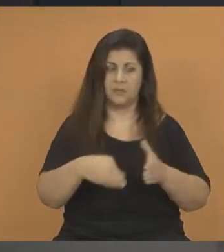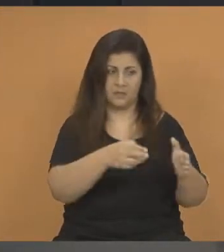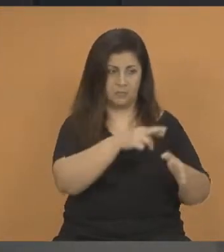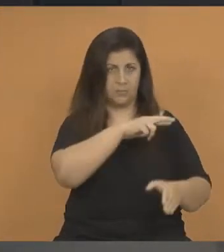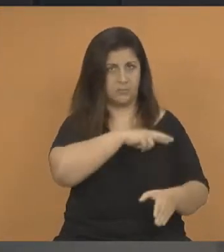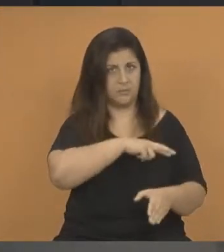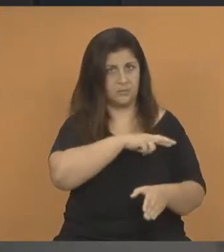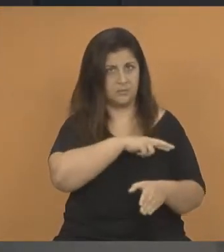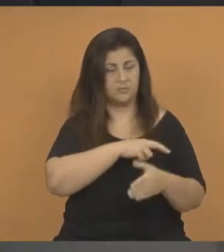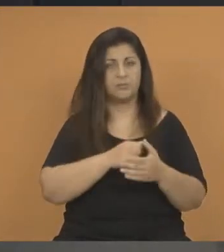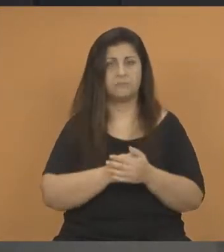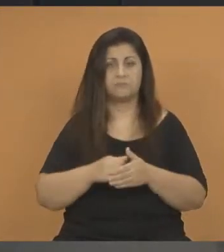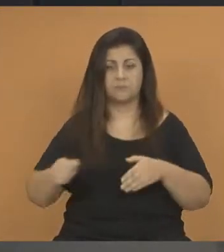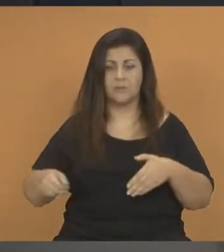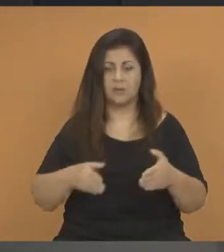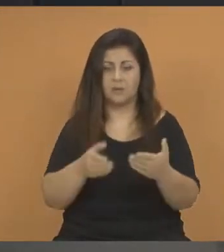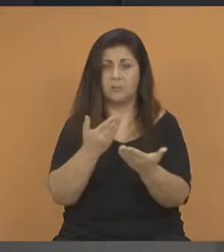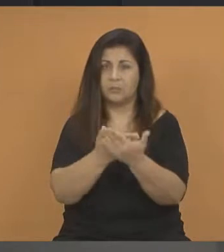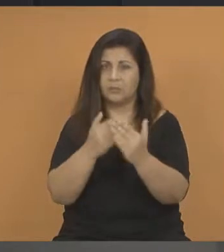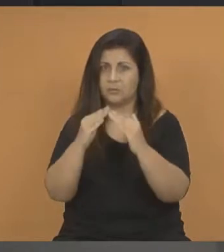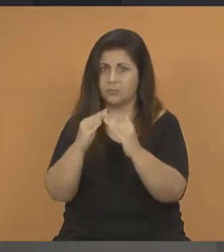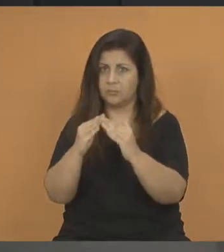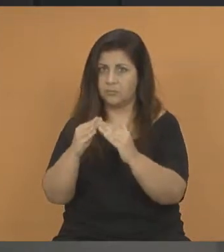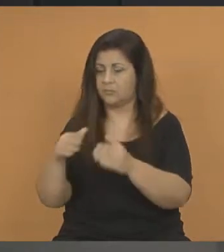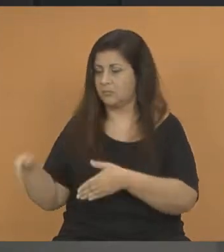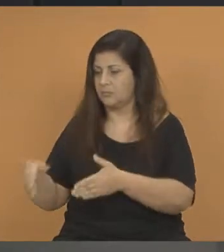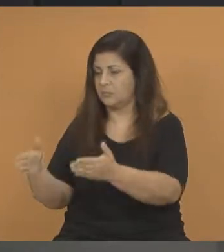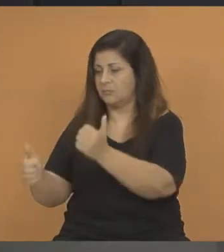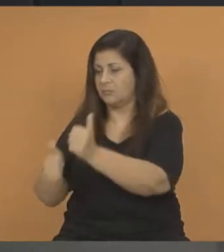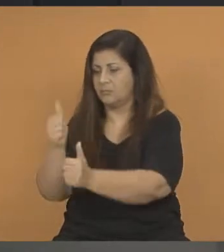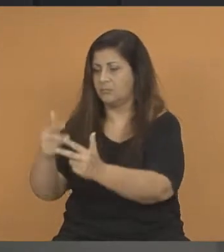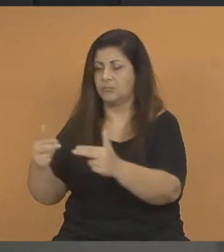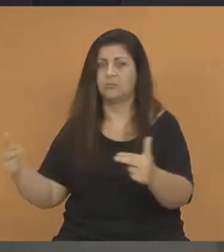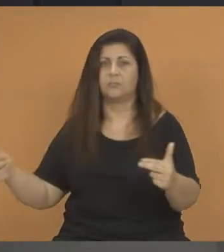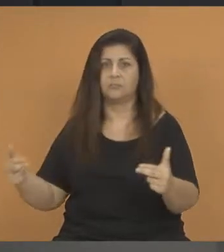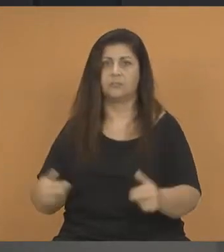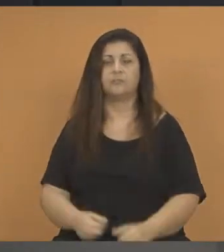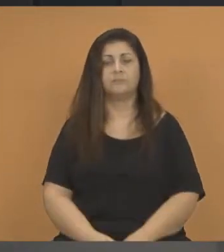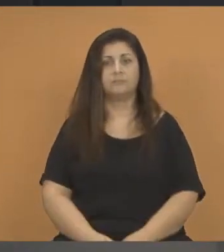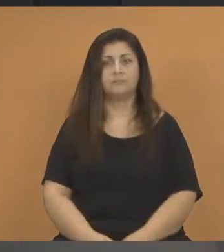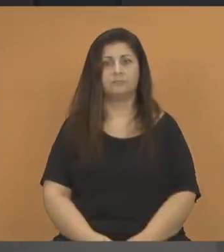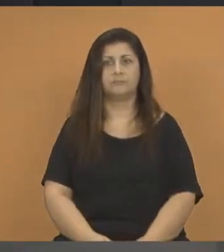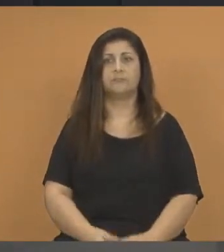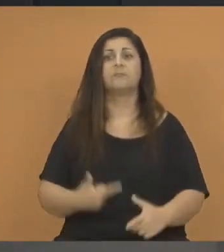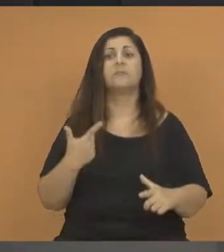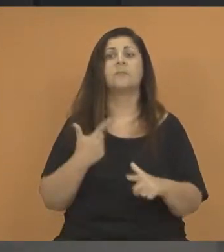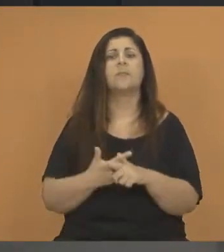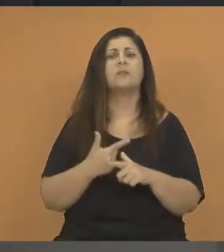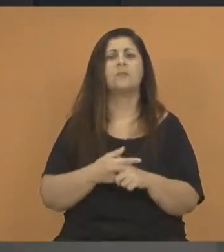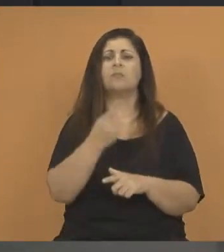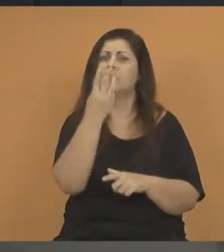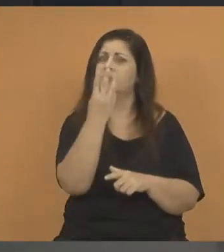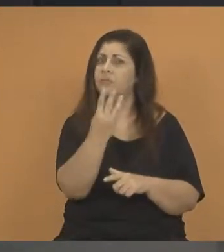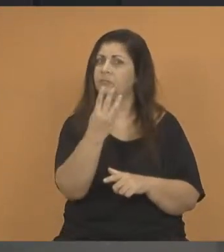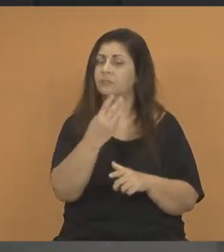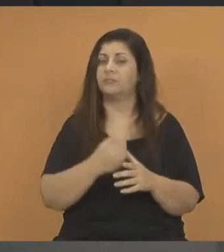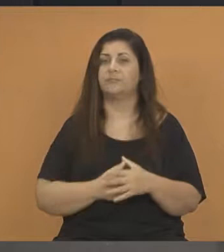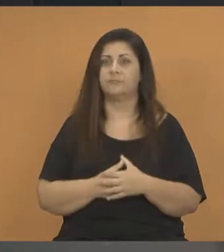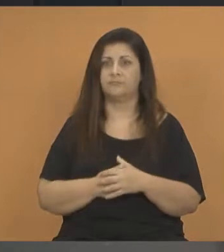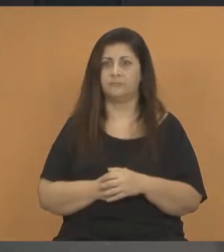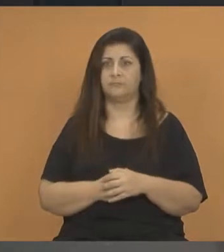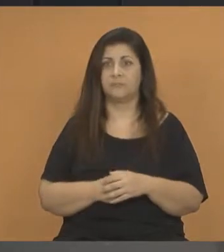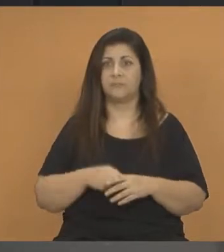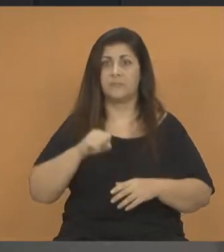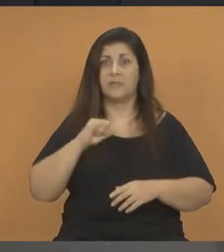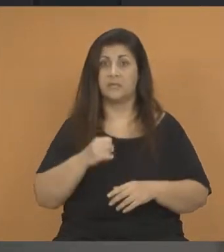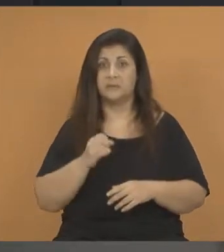religião, o caminho da escola e o caminho do esporte. Por que os três? Se ela